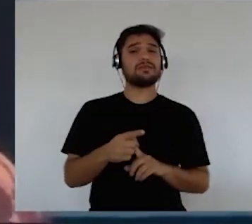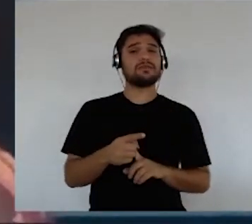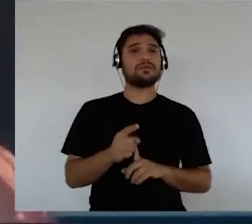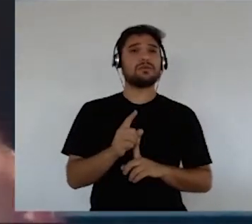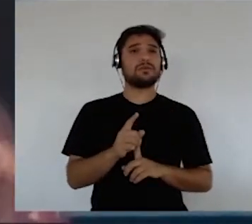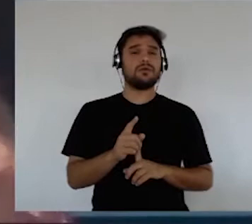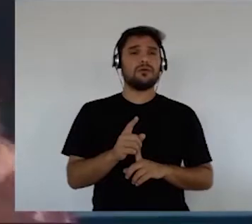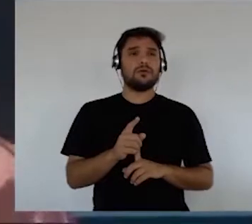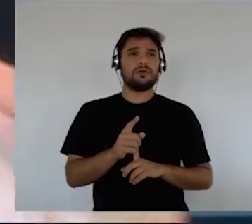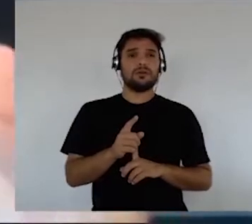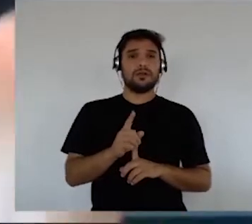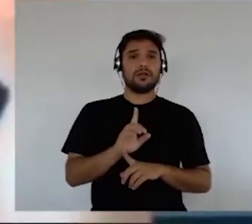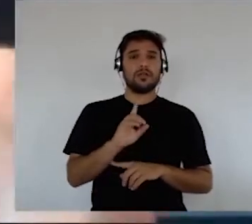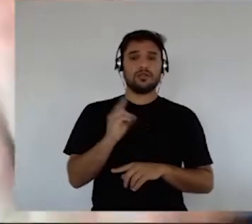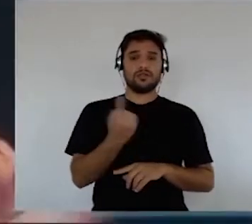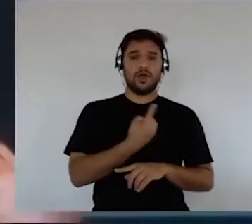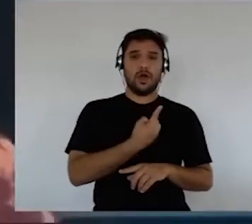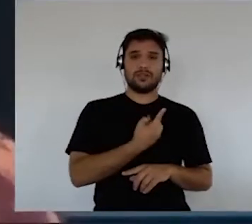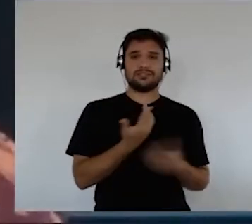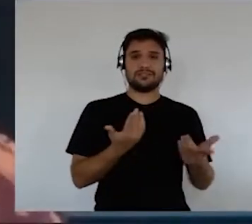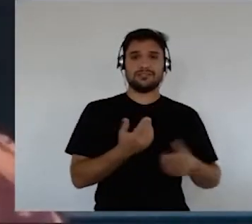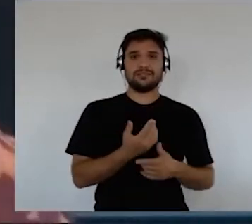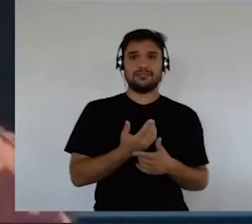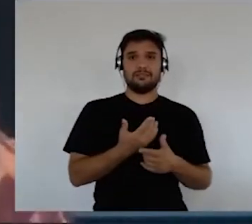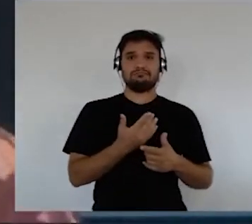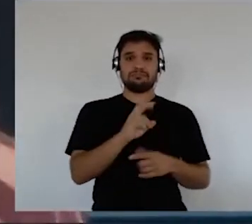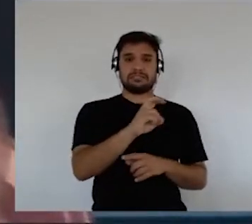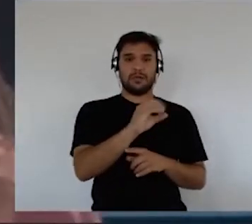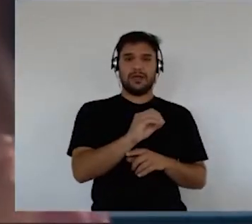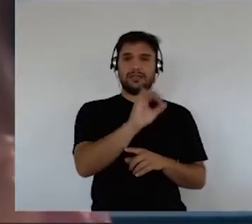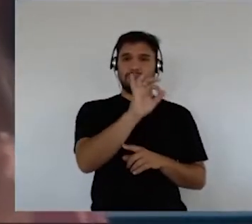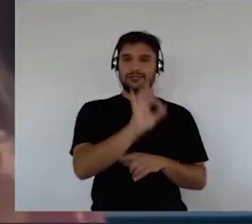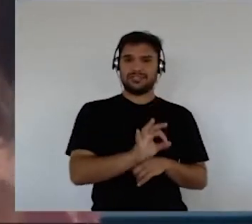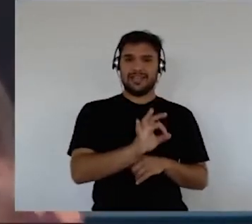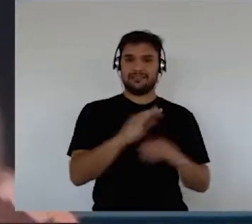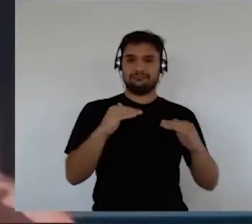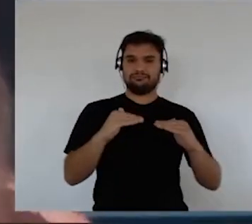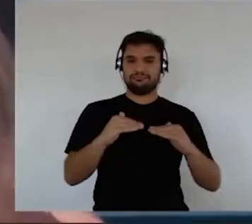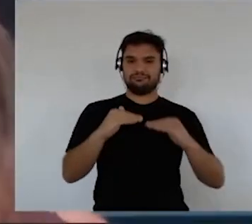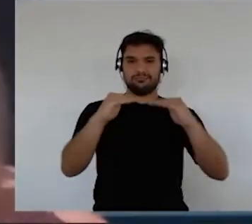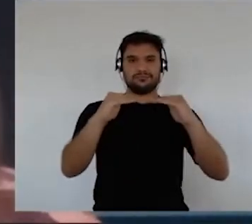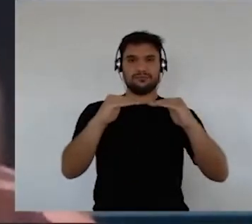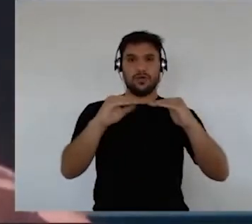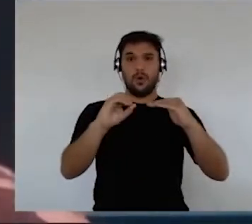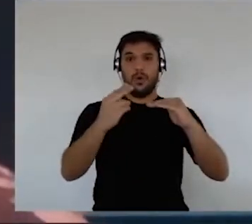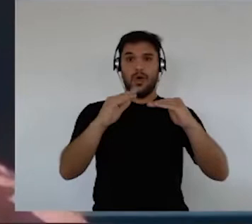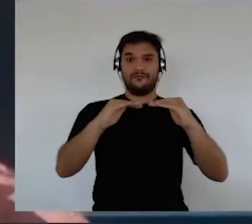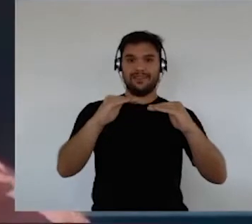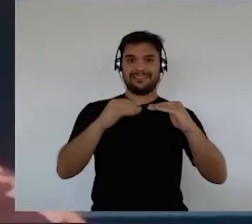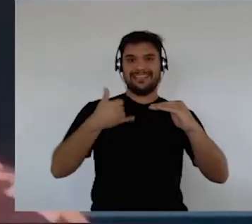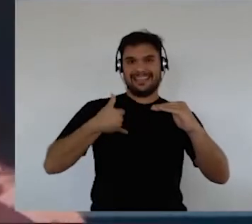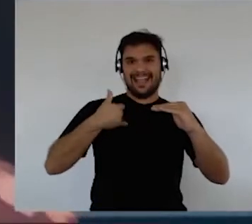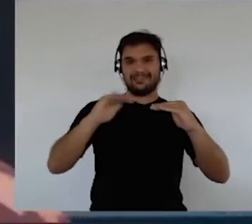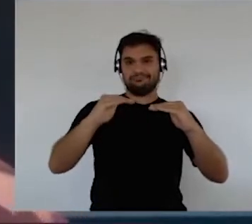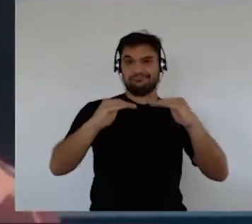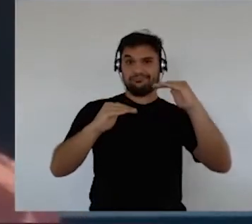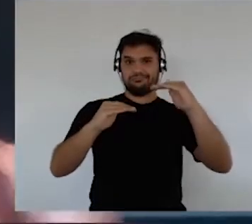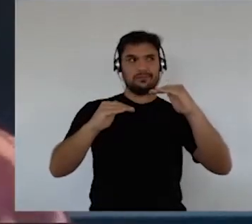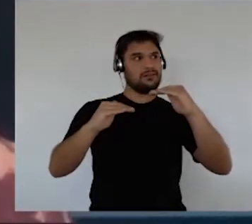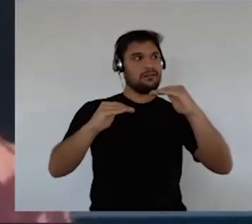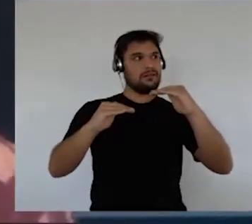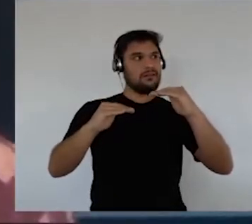que, apesar de sermos, né, estarmos em igualdade, a depender da faixa etária, até sermos maioria, nós